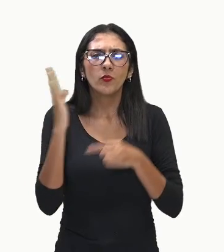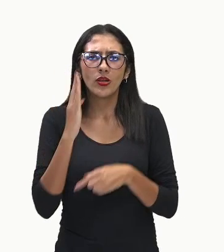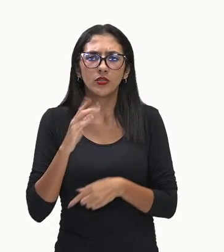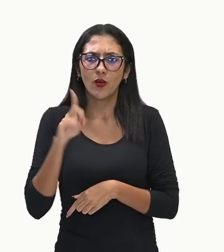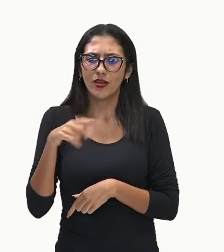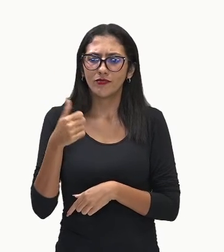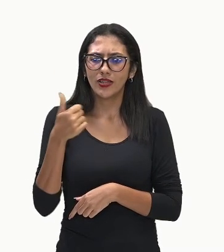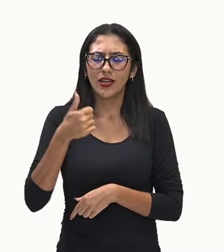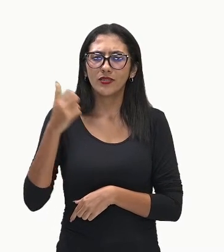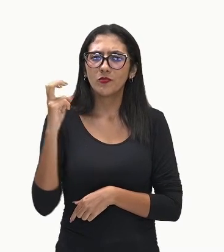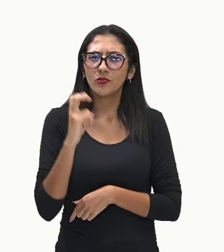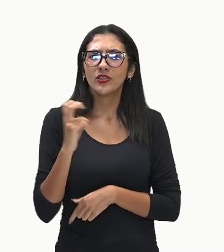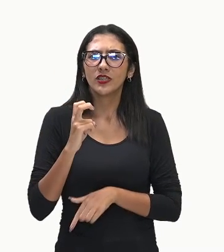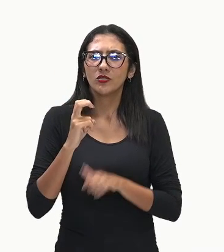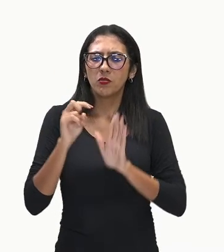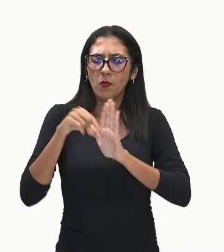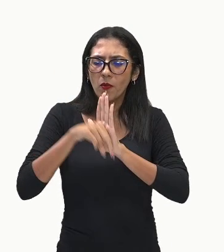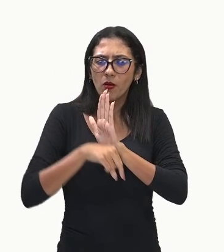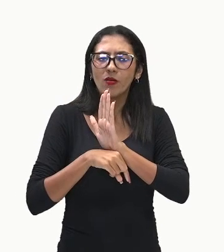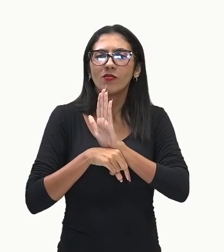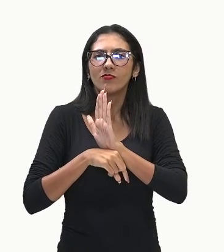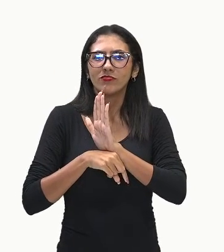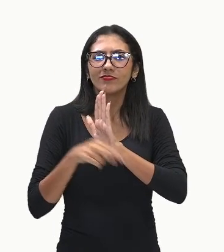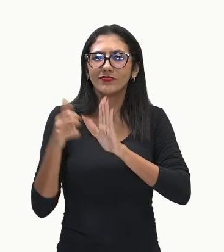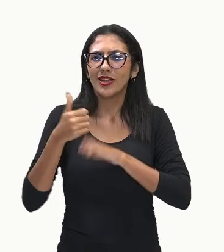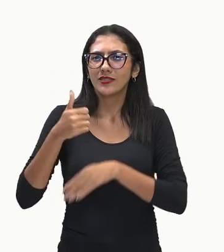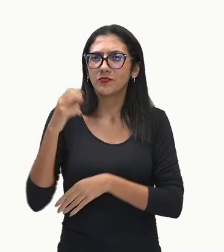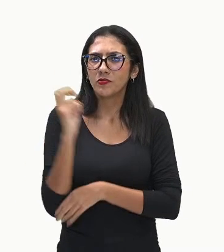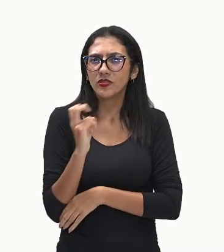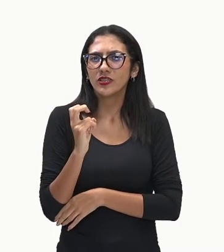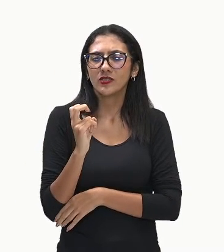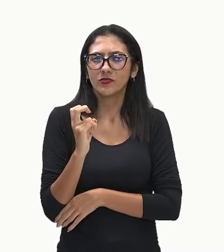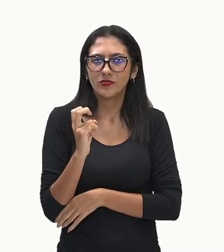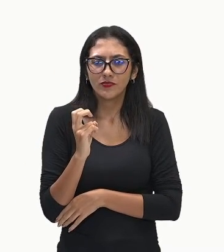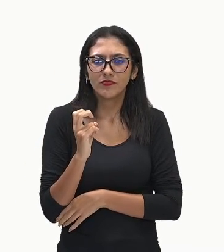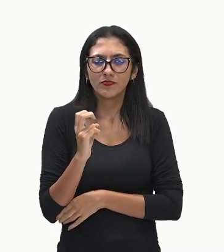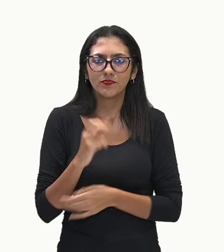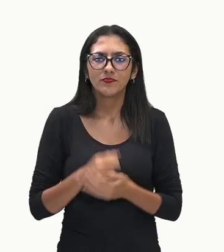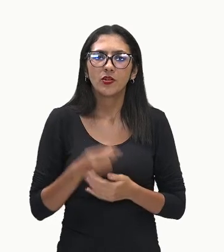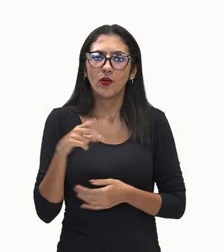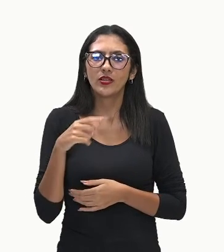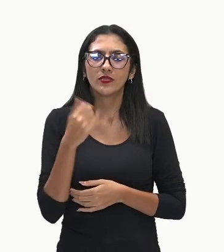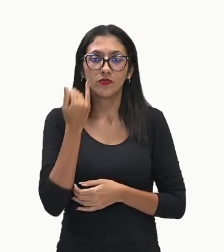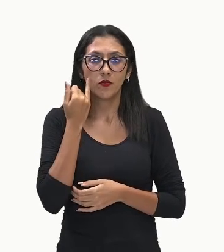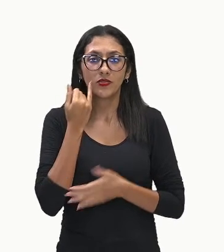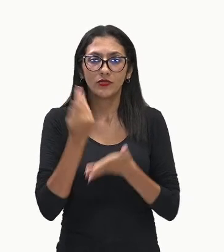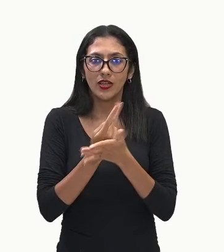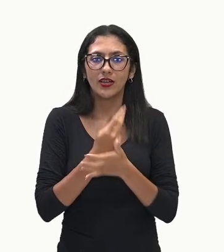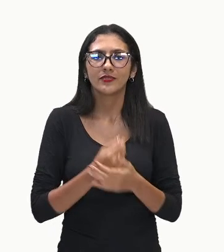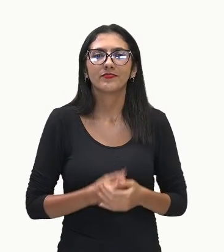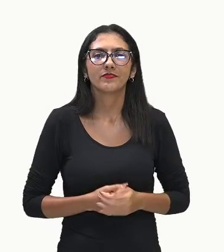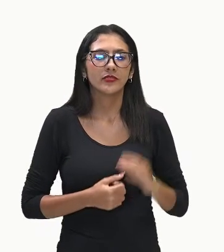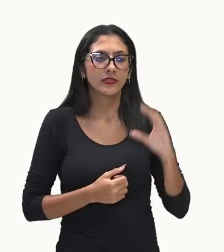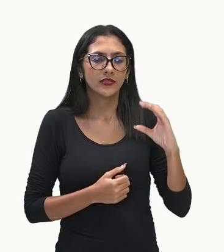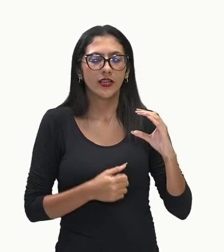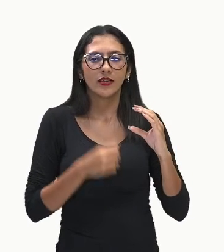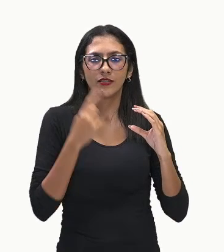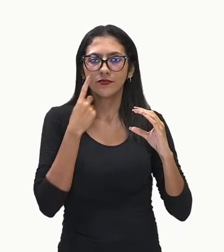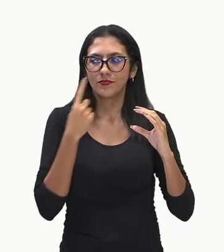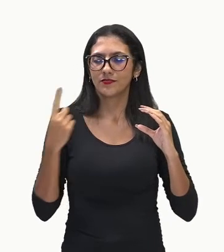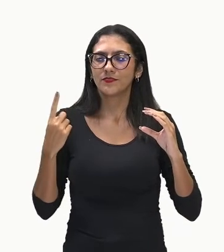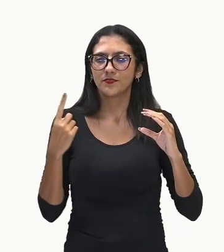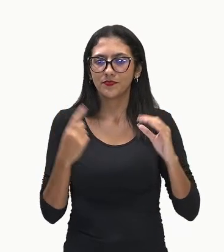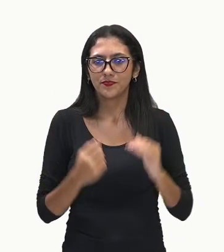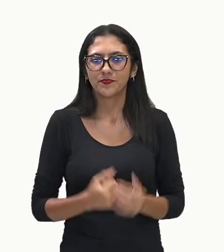posso dizer. Isso daqui é uma informação equivocada. Letra C. Pescadores do mel.